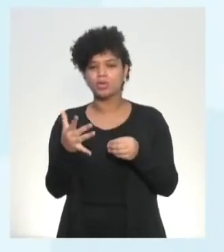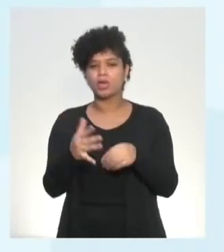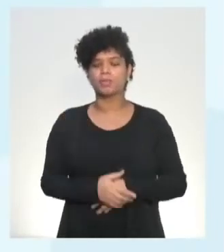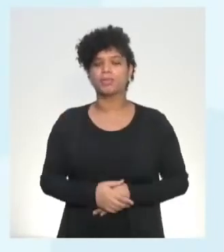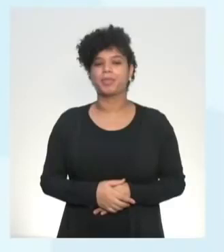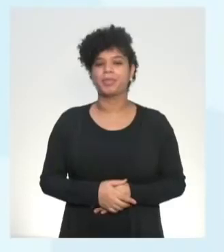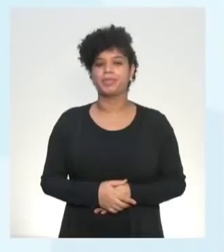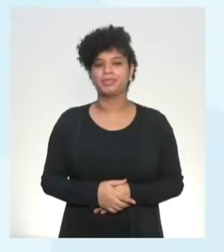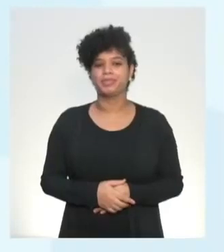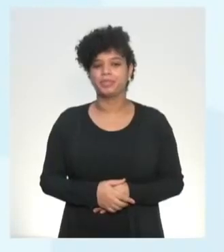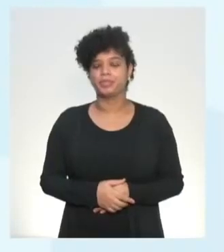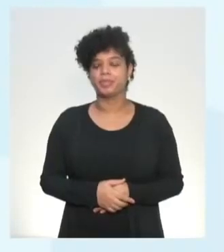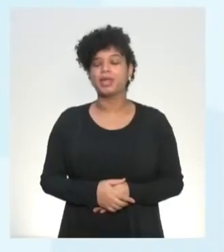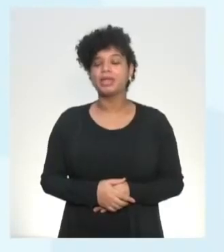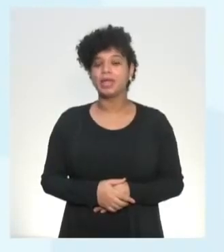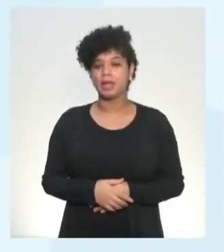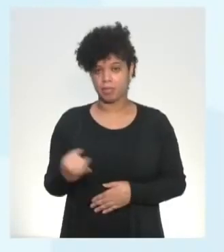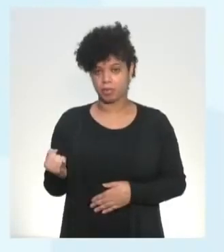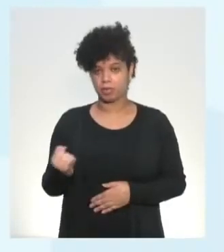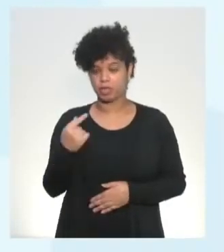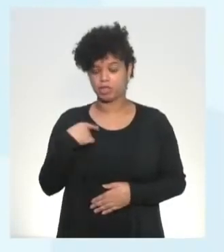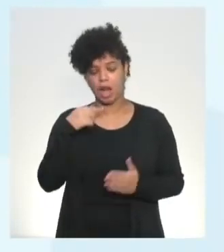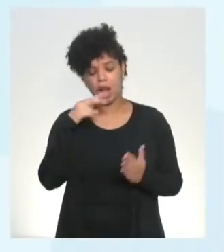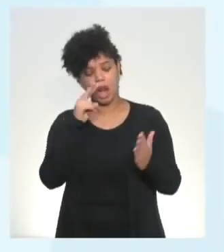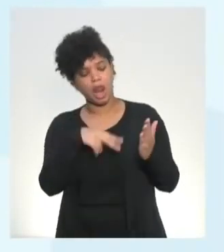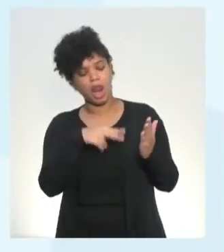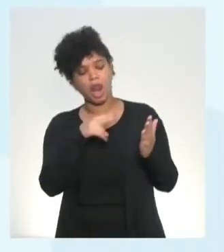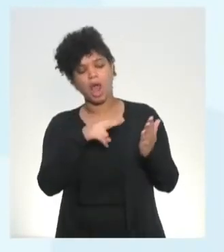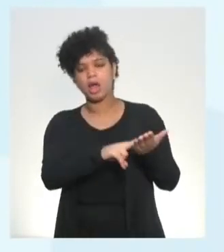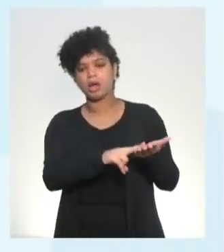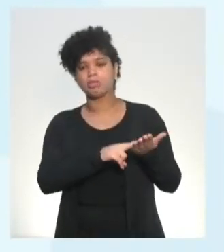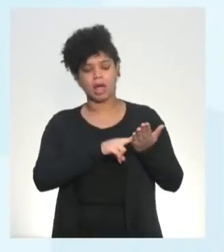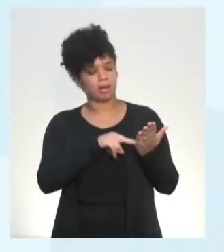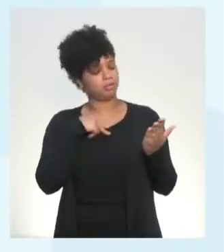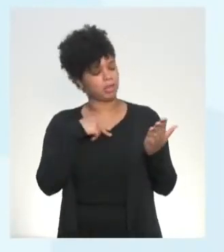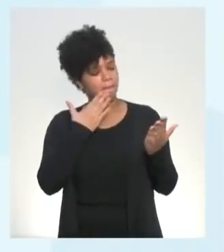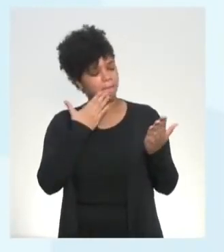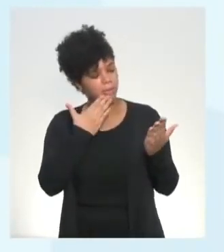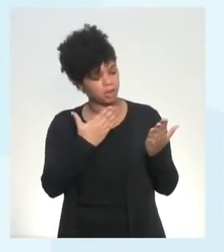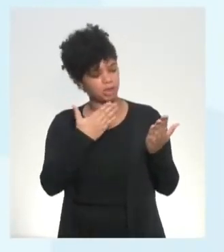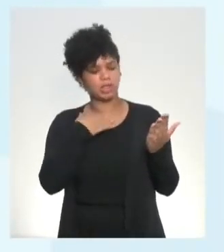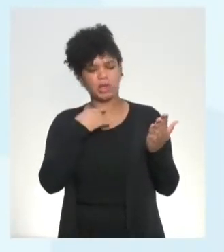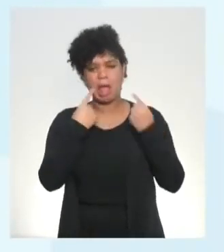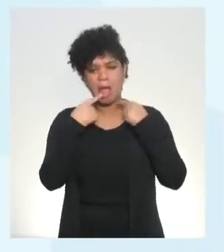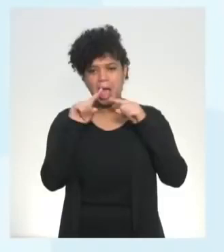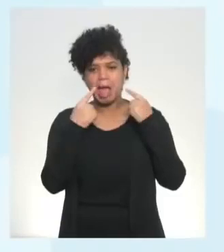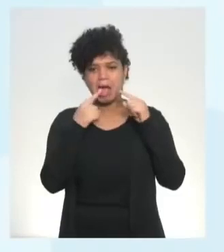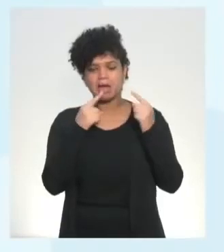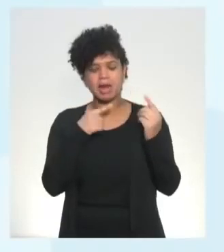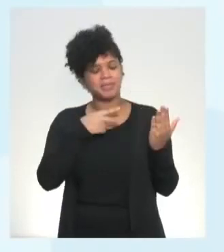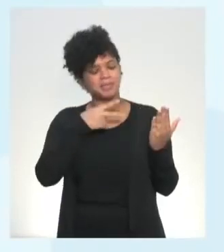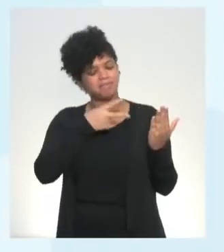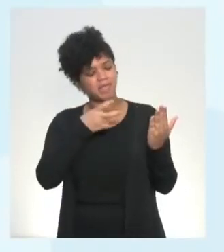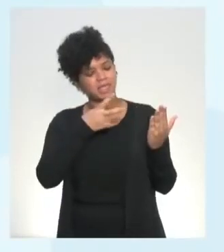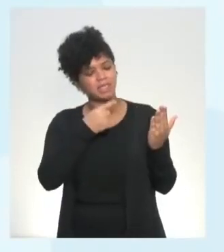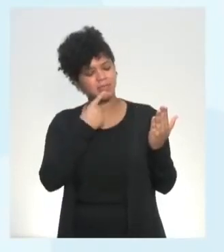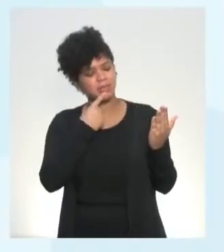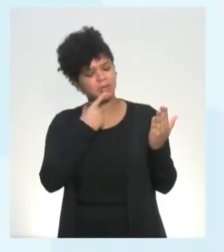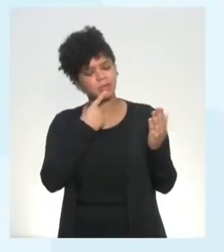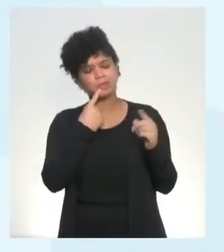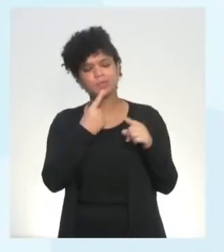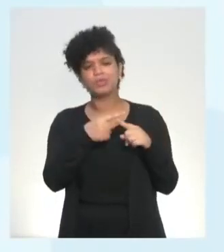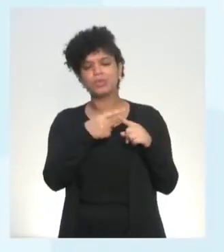objetivos da aula: ler e interpretar cartas de reclamação e solicitação, a fim de reconhecer o contexto de produção